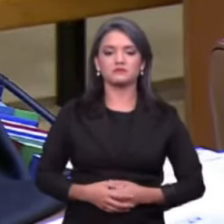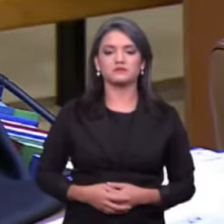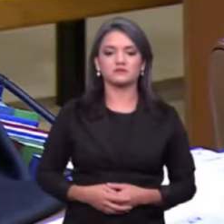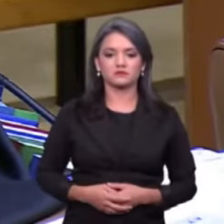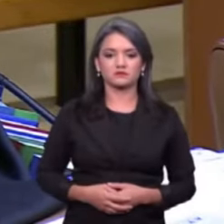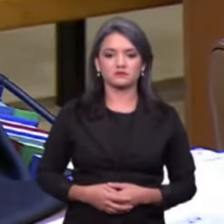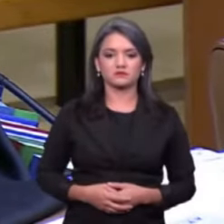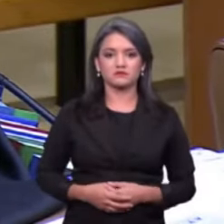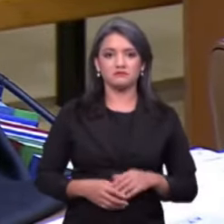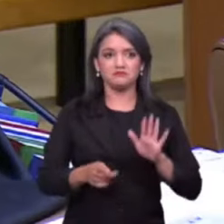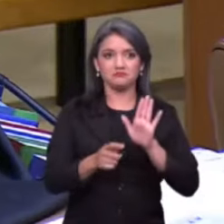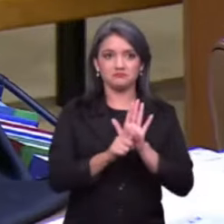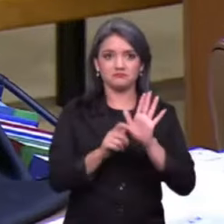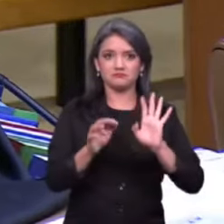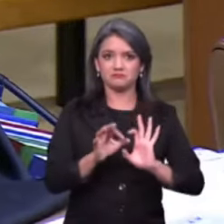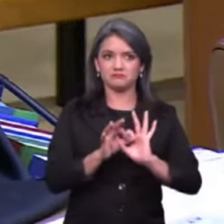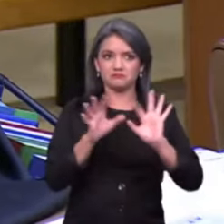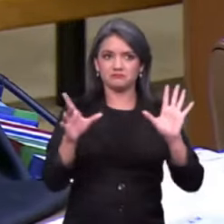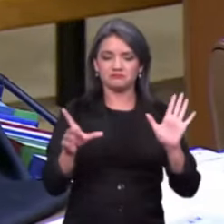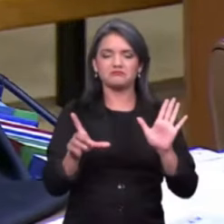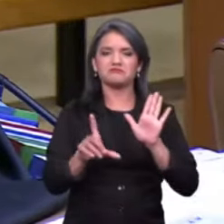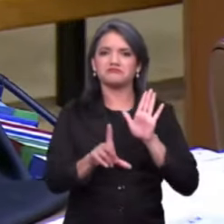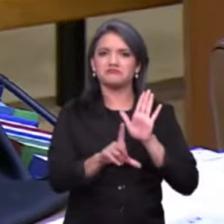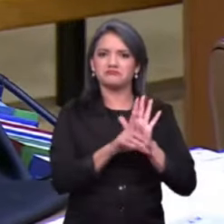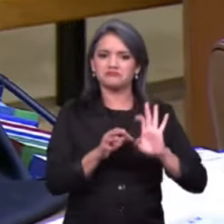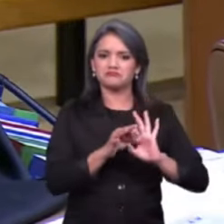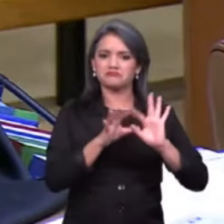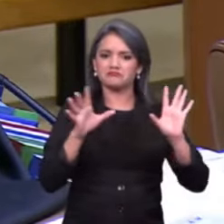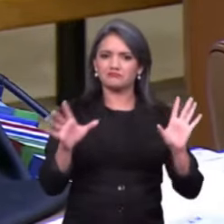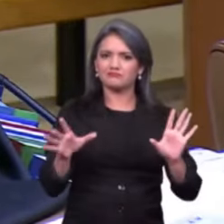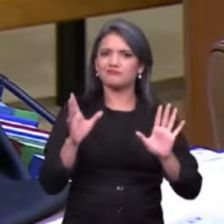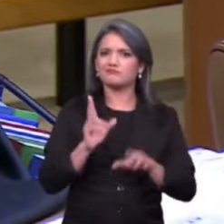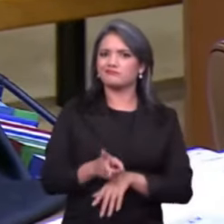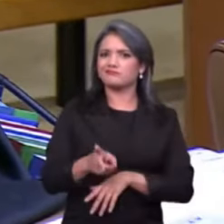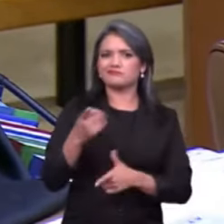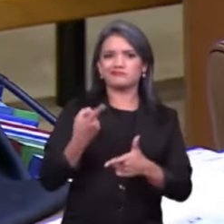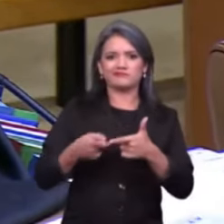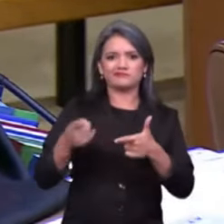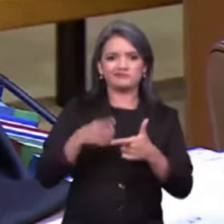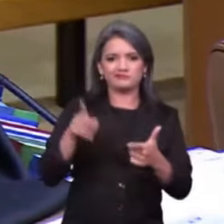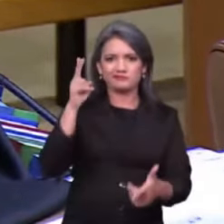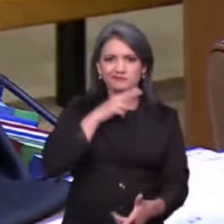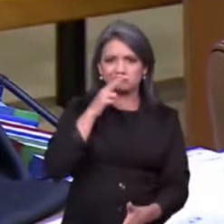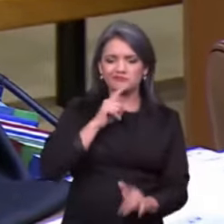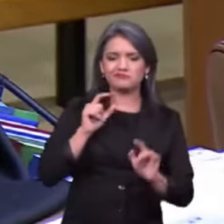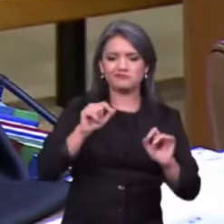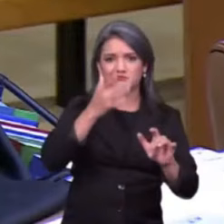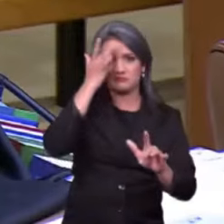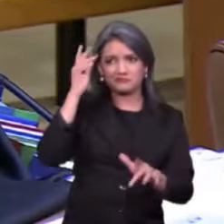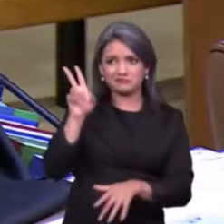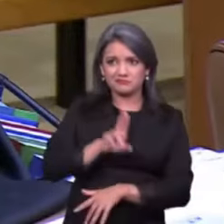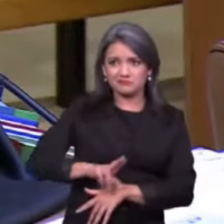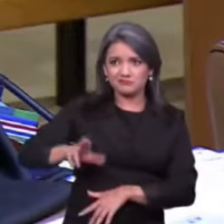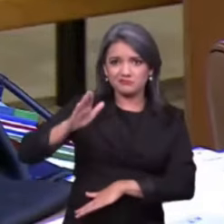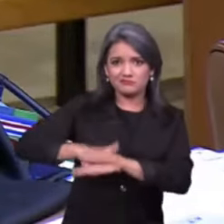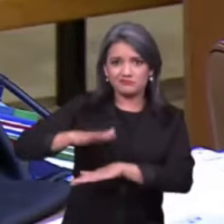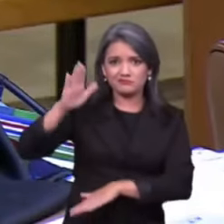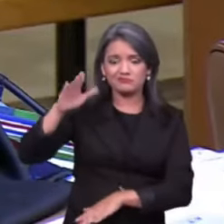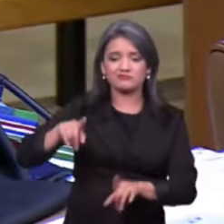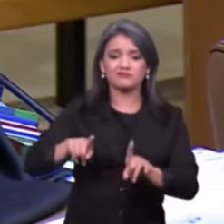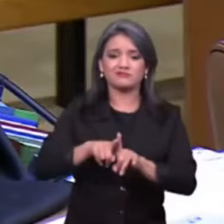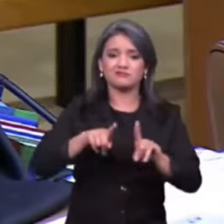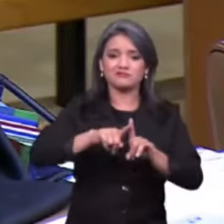não conseguiu superar os problemas mais urgentes, como o aumento das taxas de consumo, a criminalização de um